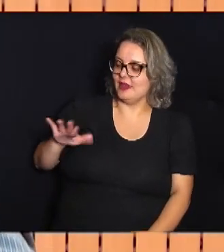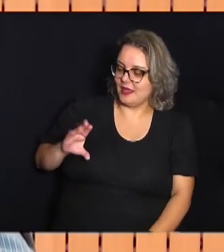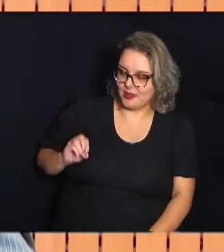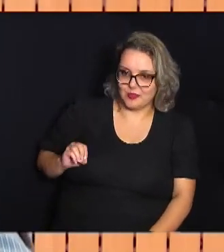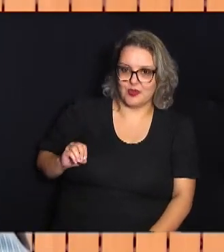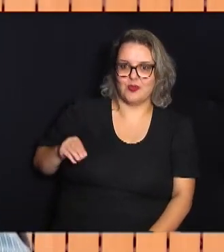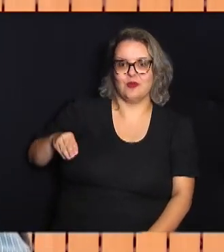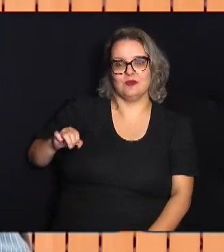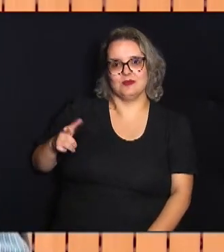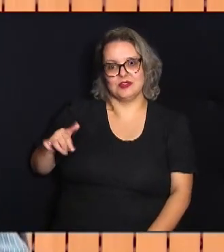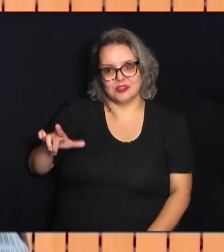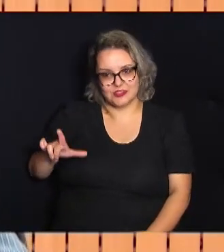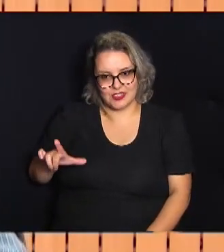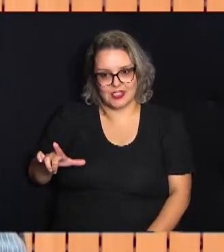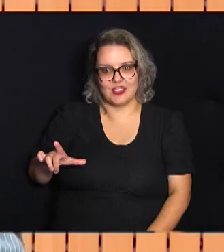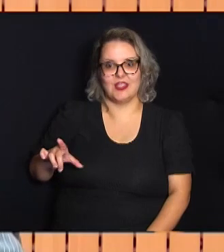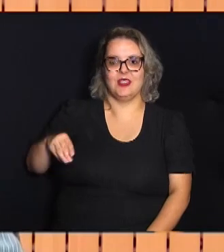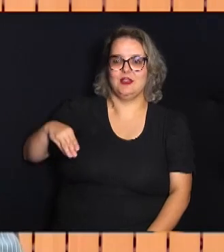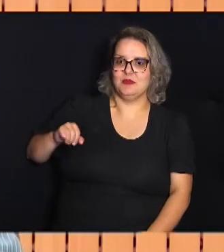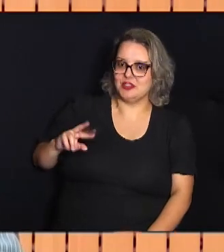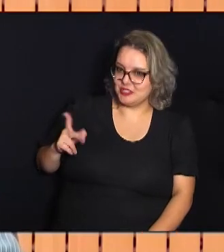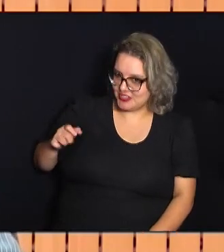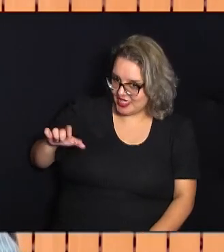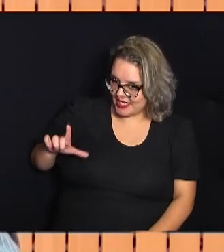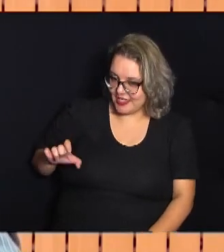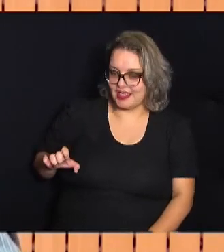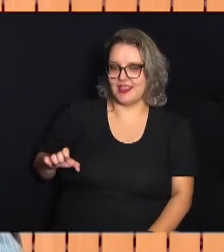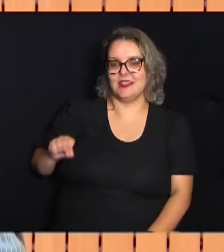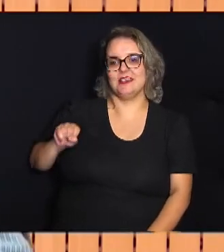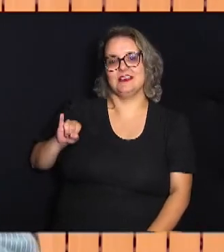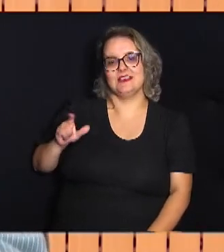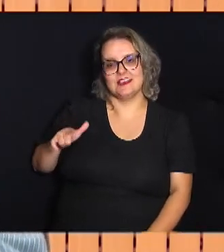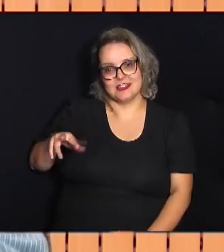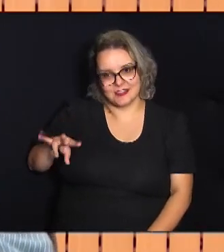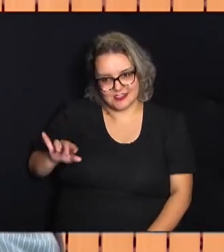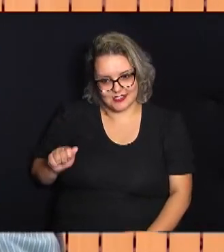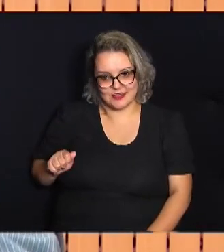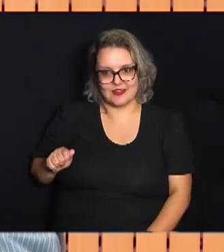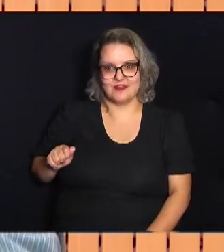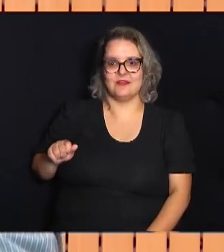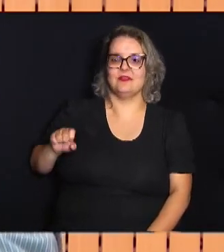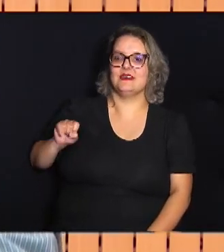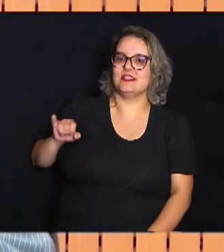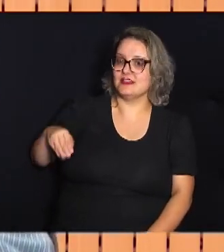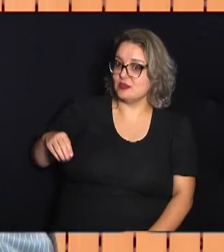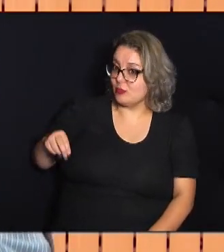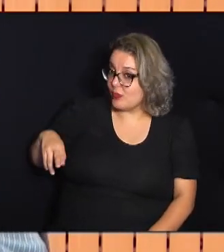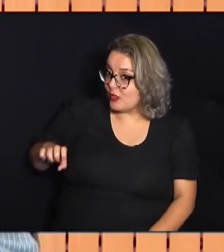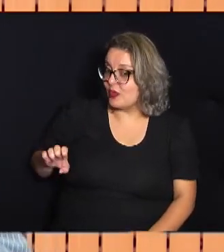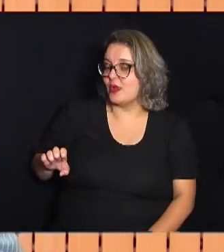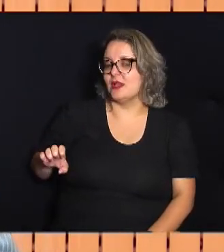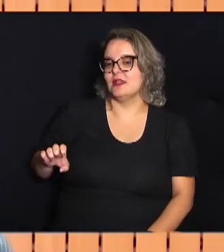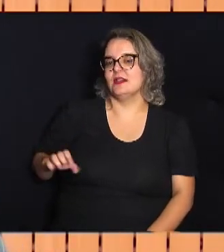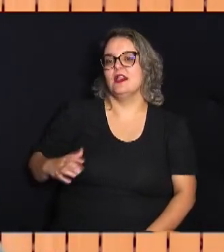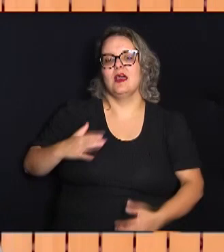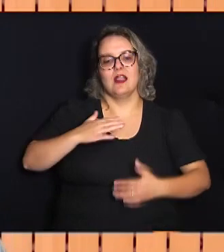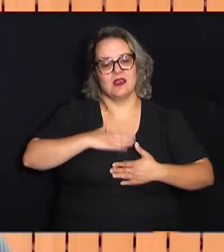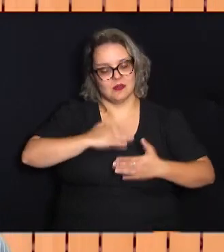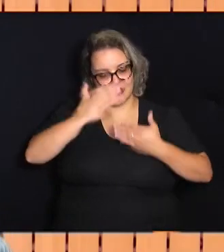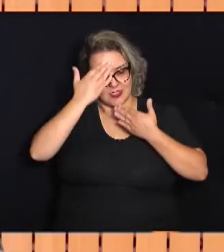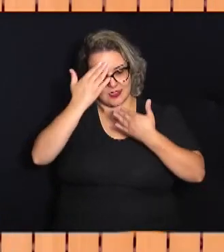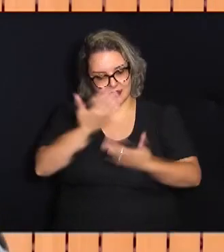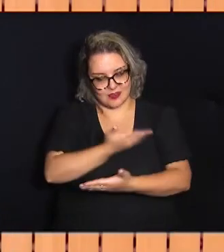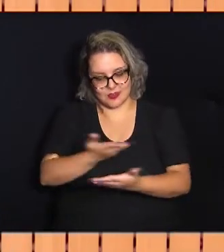doutor Michel, a doutora Michele, a doutora Silvia, a doutora Simone, também a minha gratidão. Eu